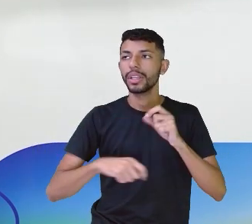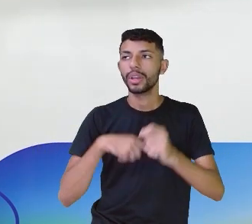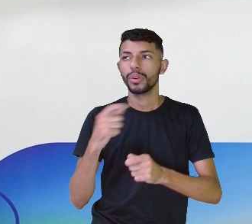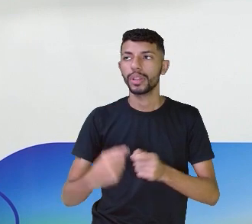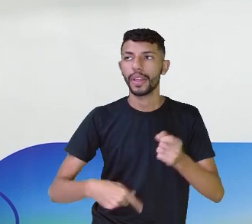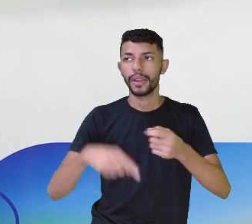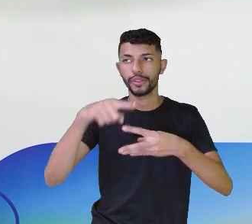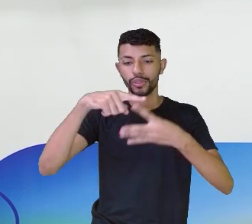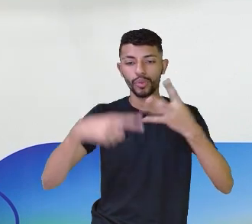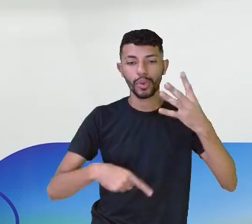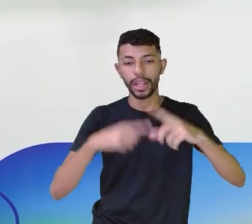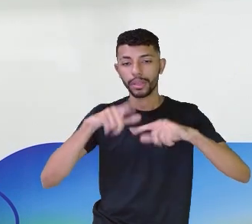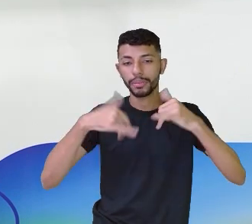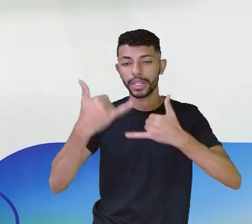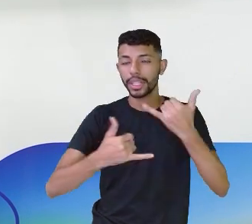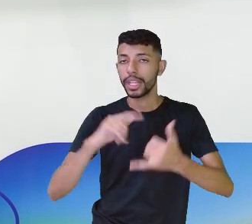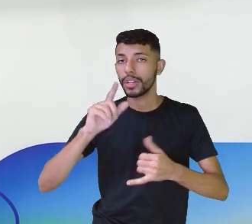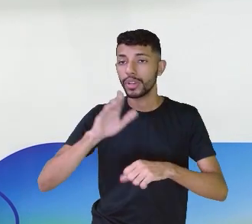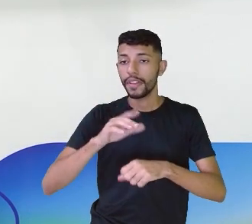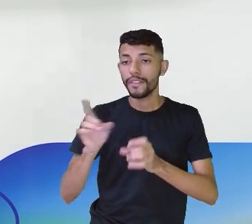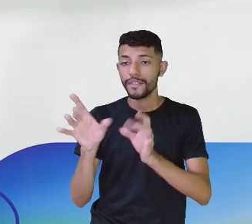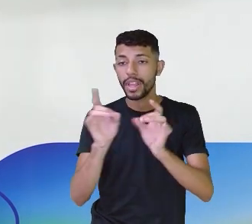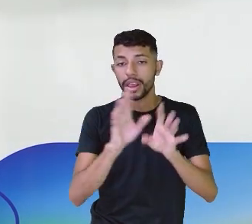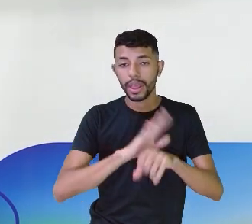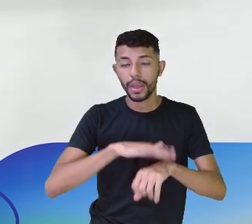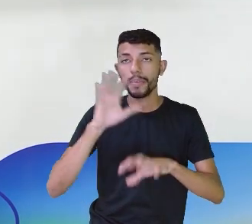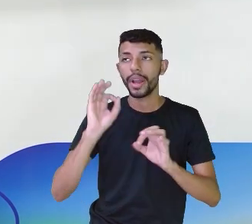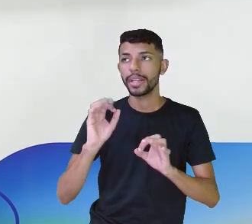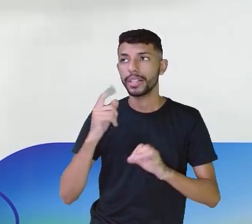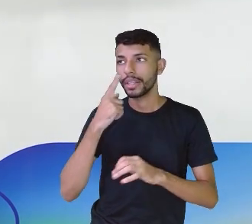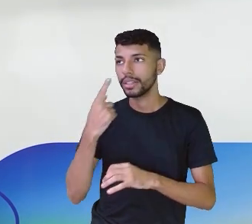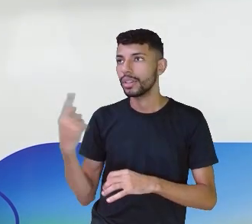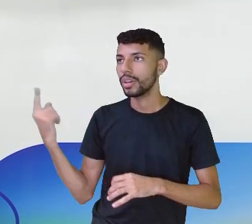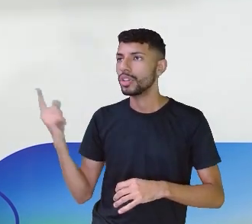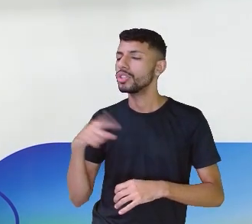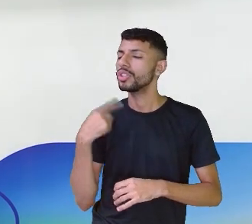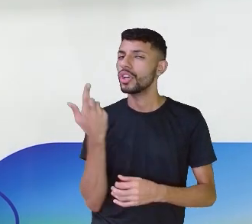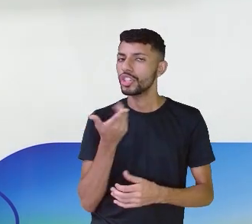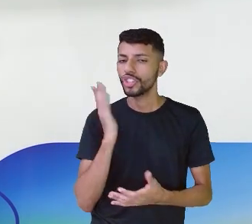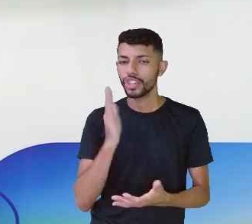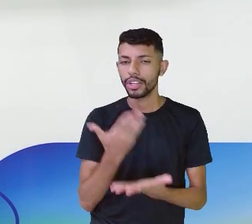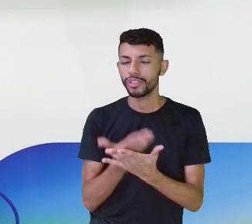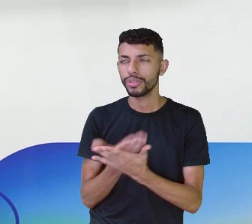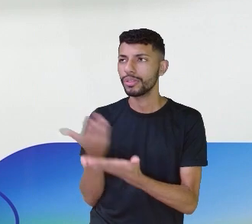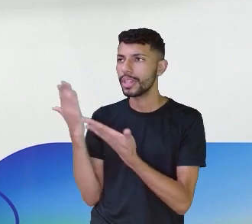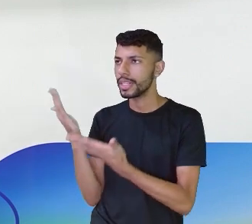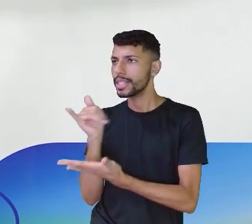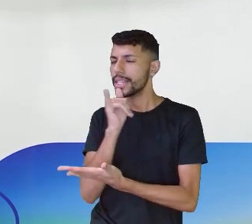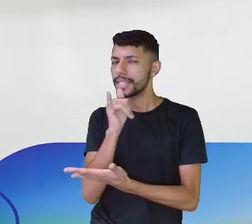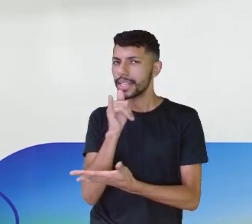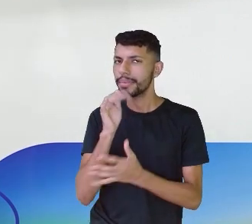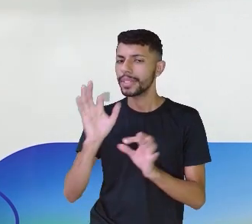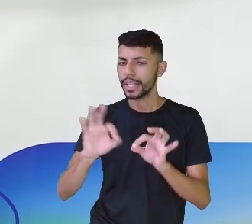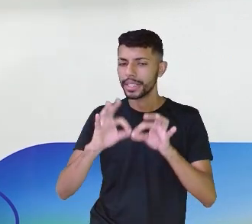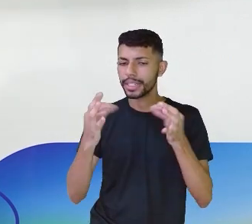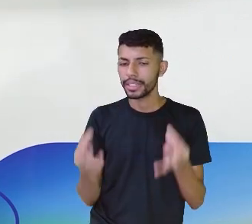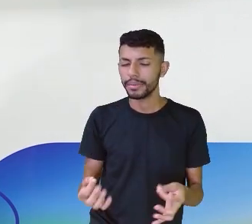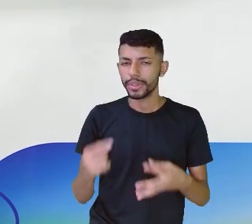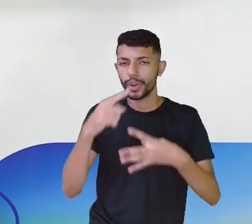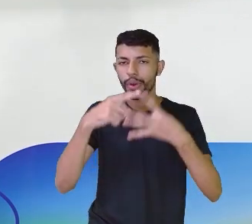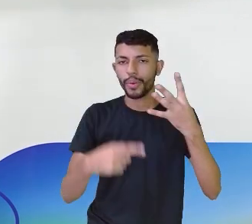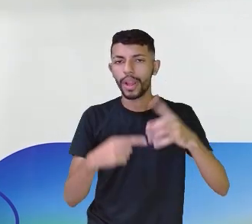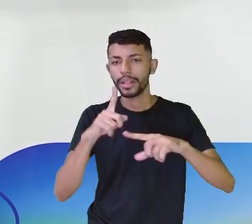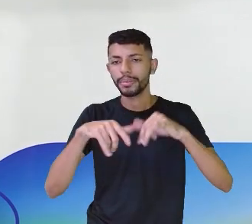brinquedos mais vendidos. A gente já trabalhou esse problema aqui. Esse exemplo é muito simples, né? Os 4 brinquedos mais